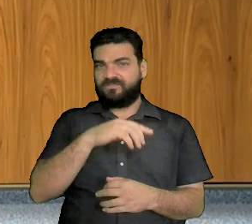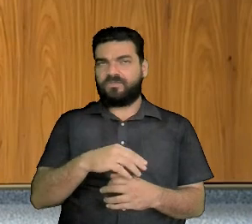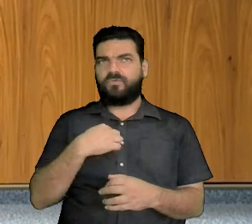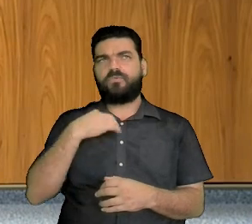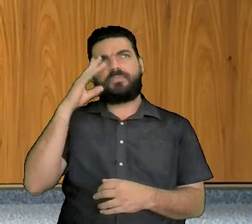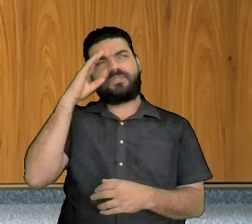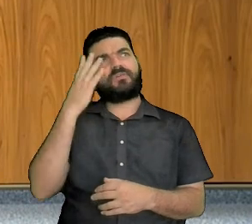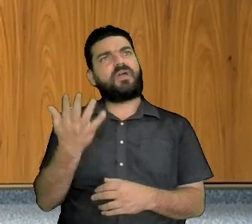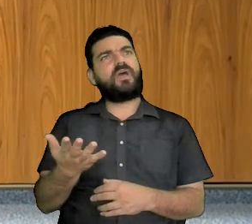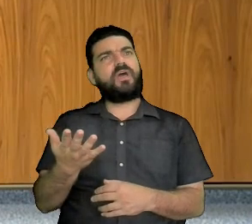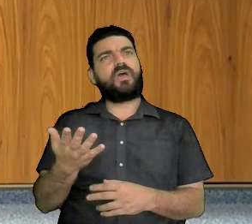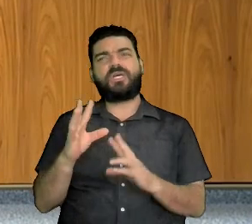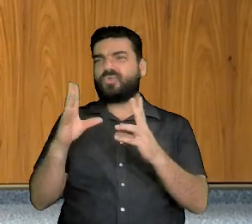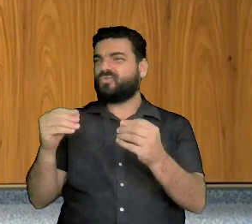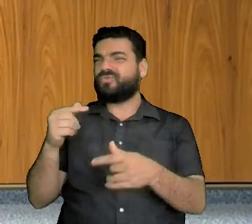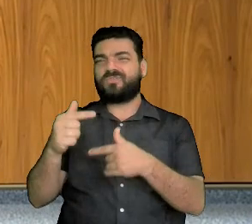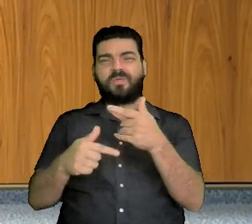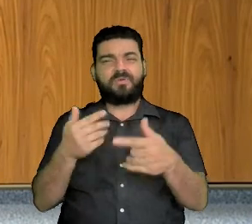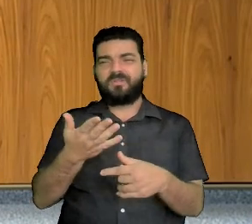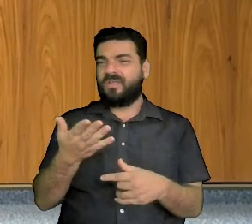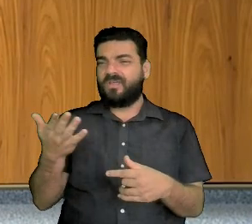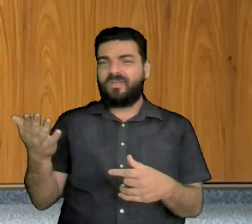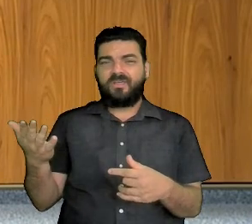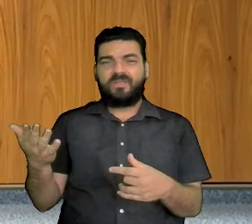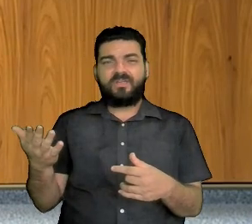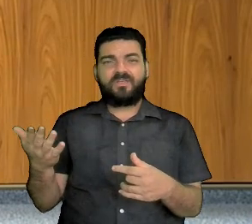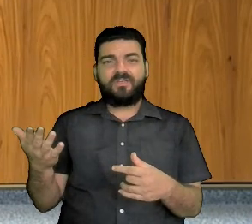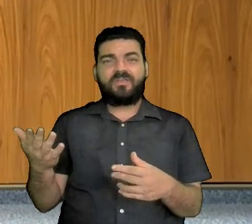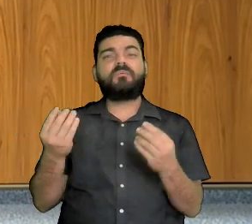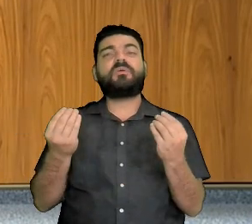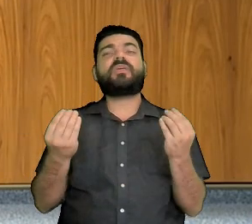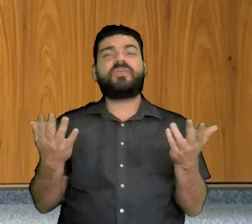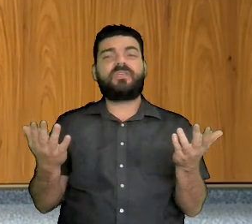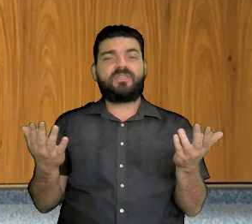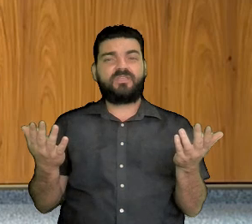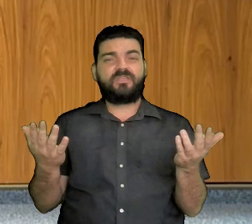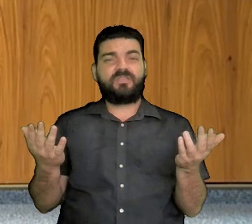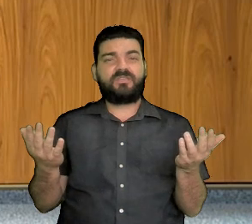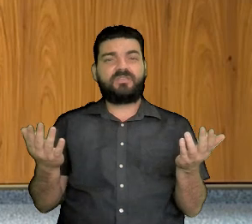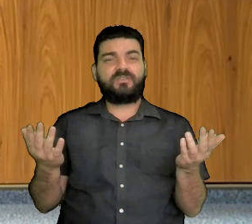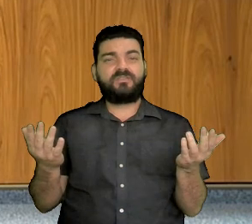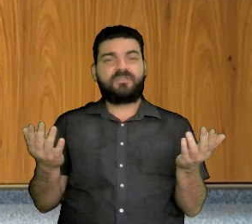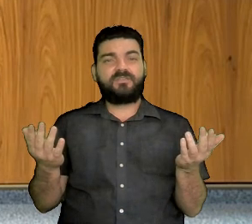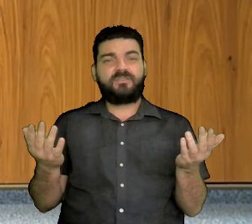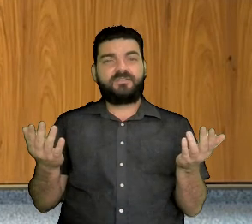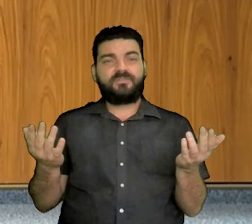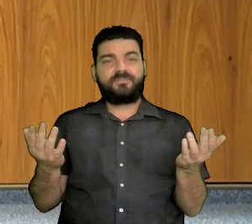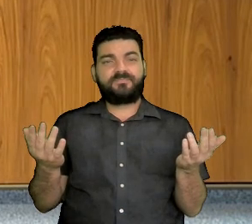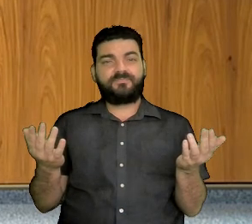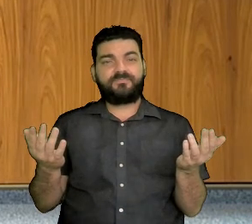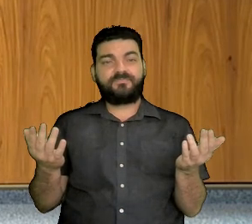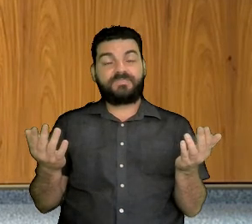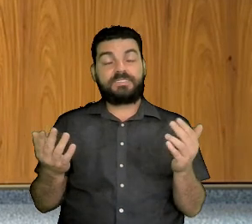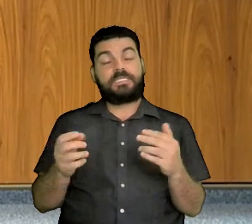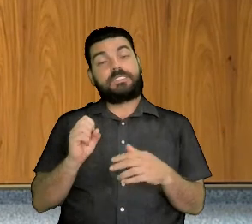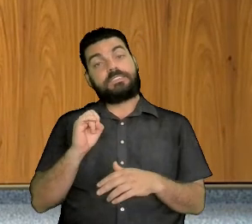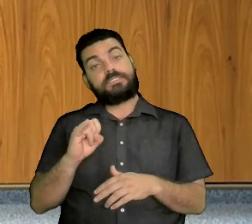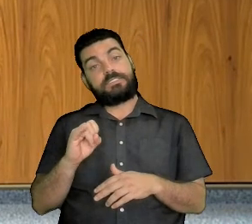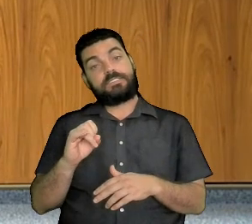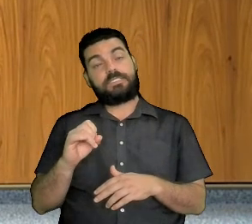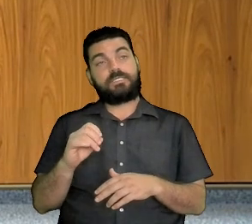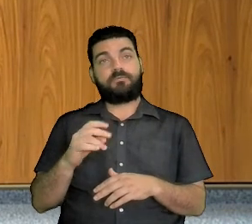autos, né? E eu pensava, tudo isso, todo esse trabalho, a troco de quê? Quer